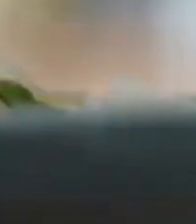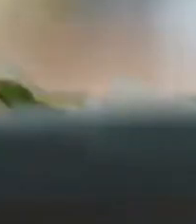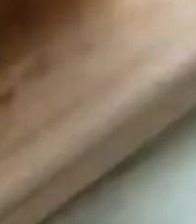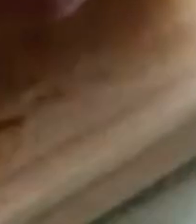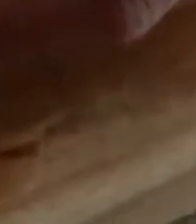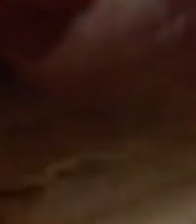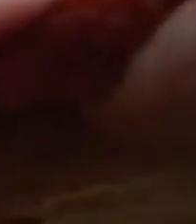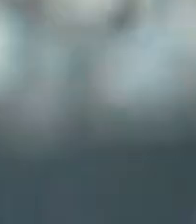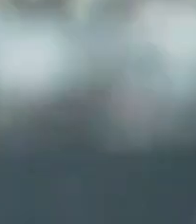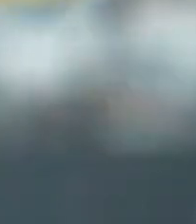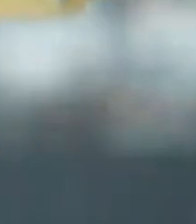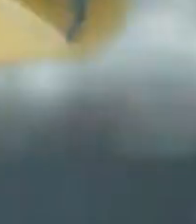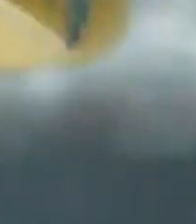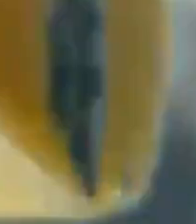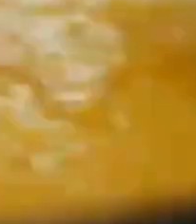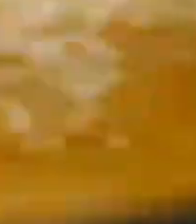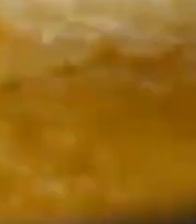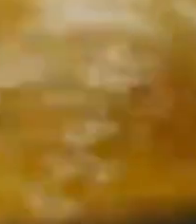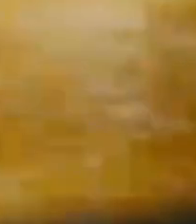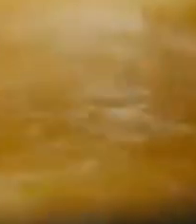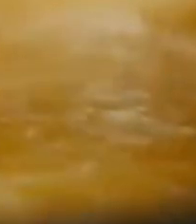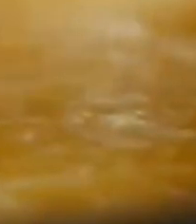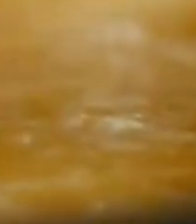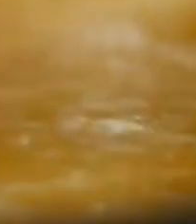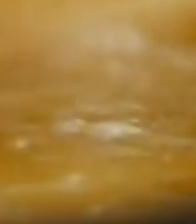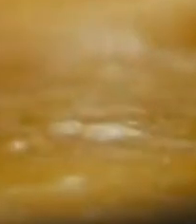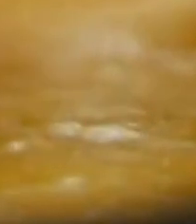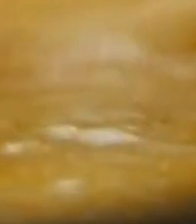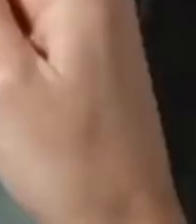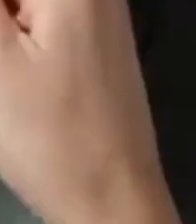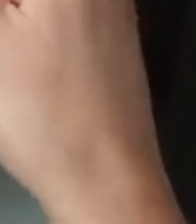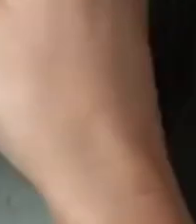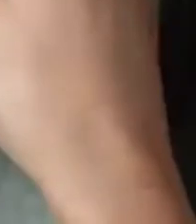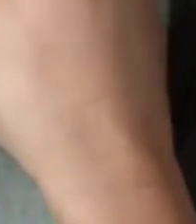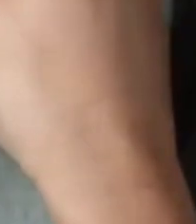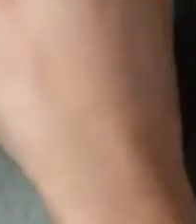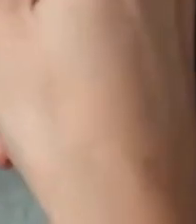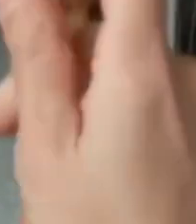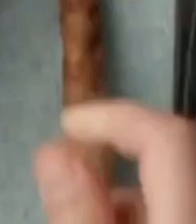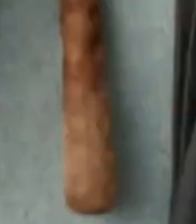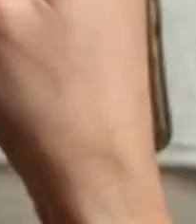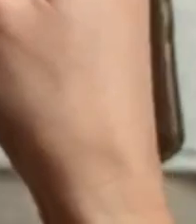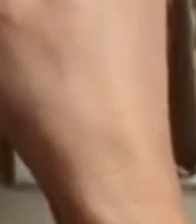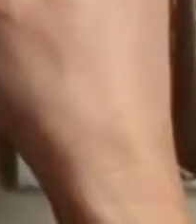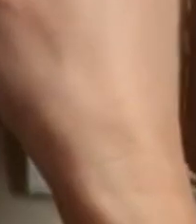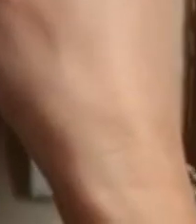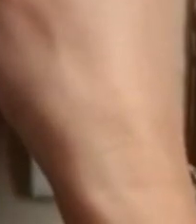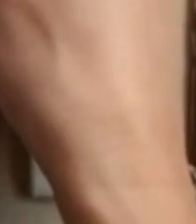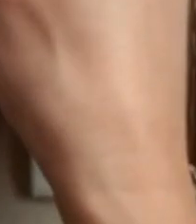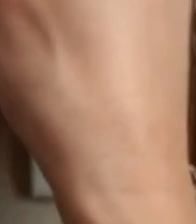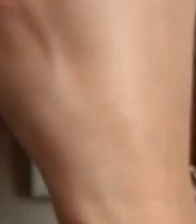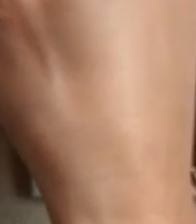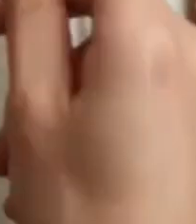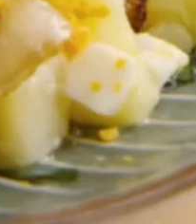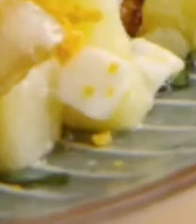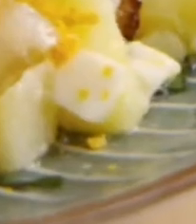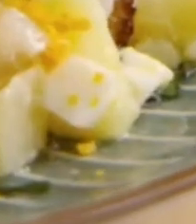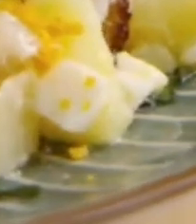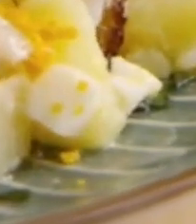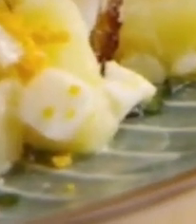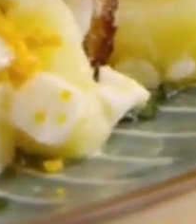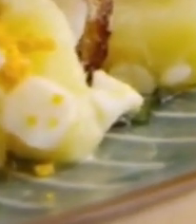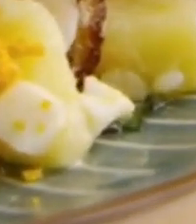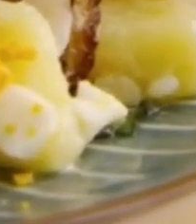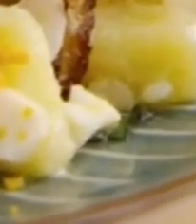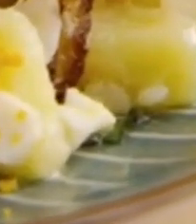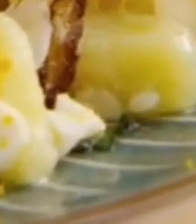com os nossos ingredientes e as receitas que todos adoram. Todos os dias, há pratos do dia com os preços baixos que já